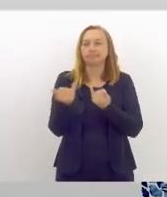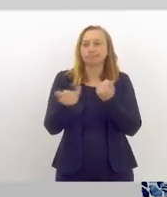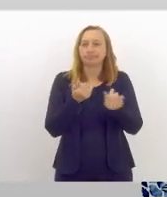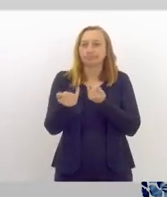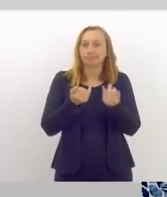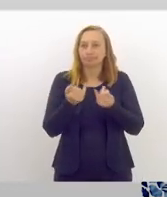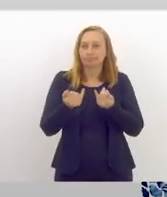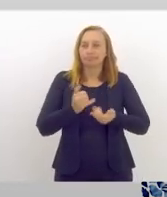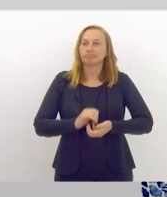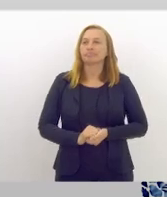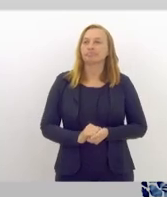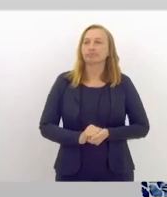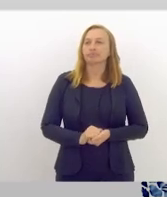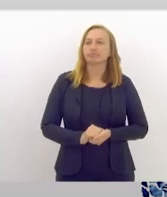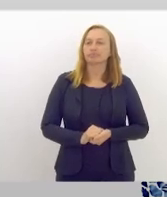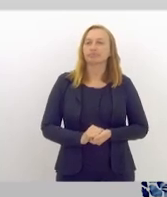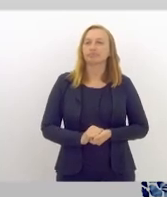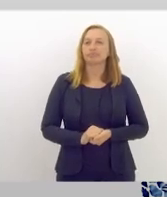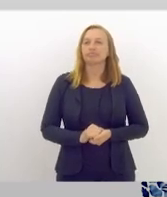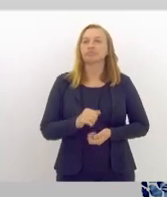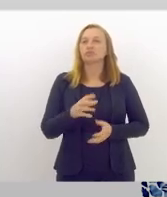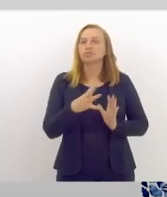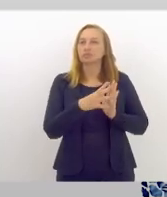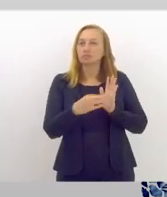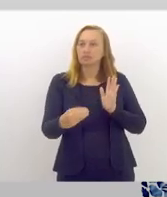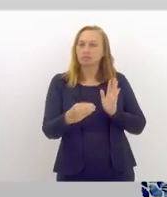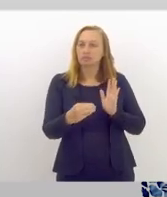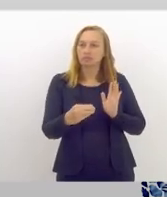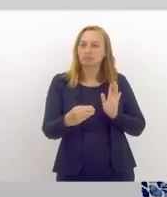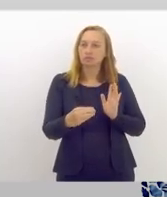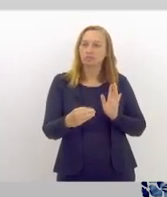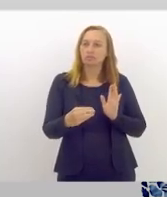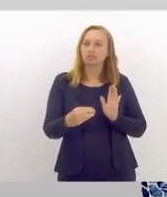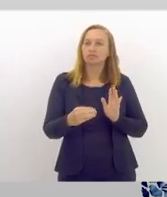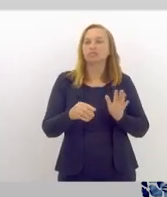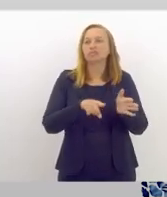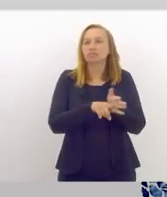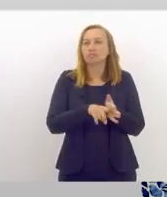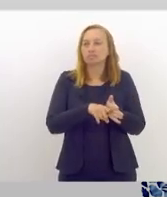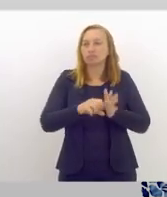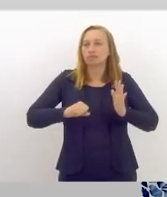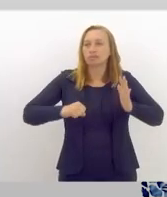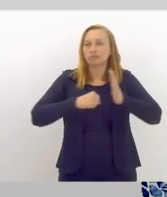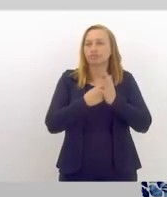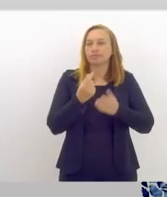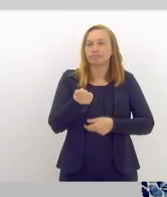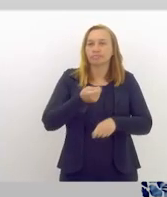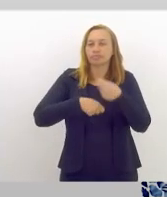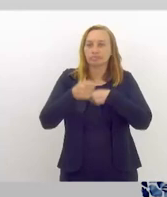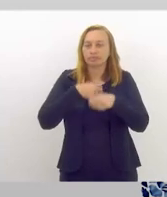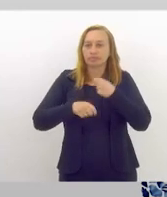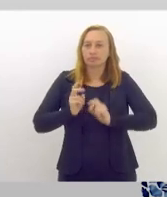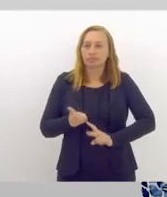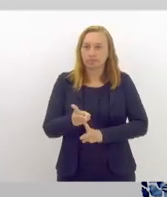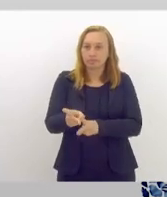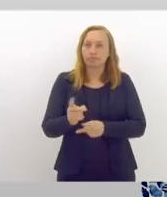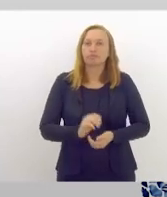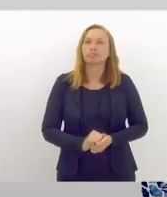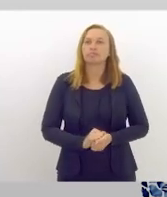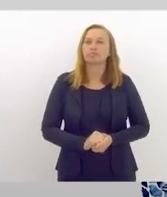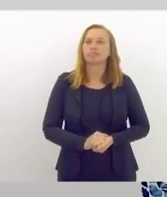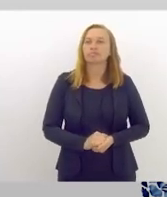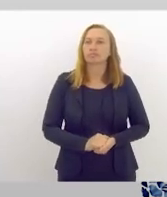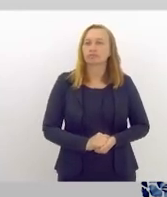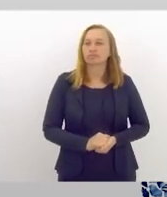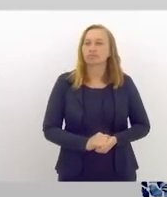e da versão básica do chamado modelo em si um produto que fundamenta as análises de impacto na economia pode seguir por favor seguindo